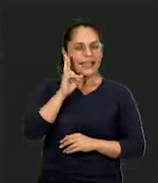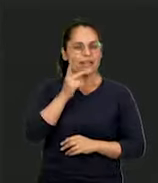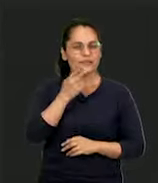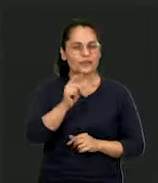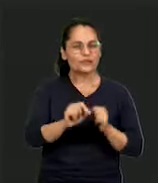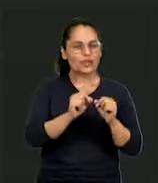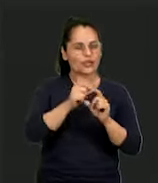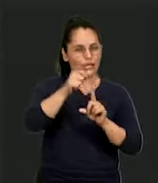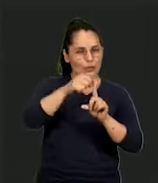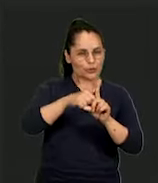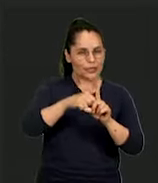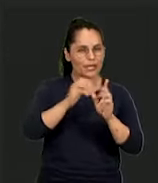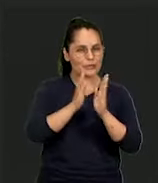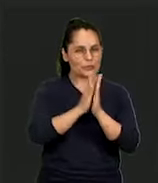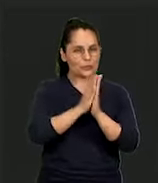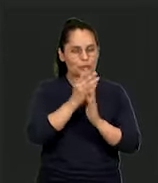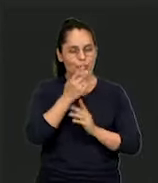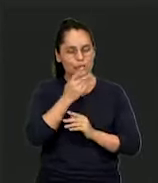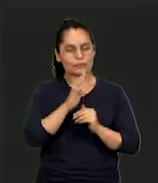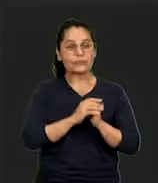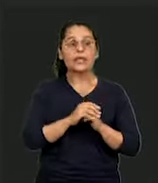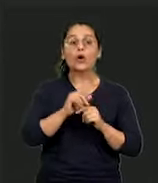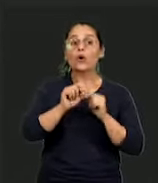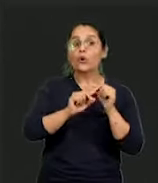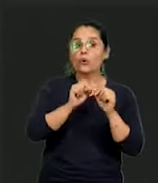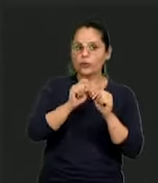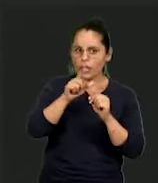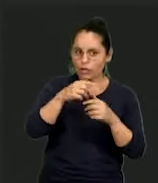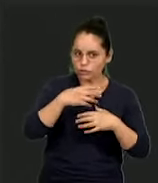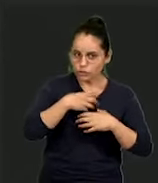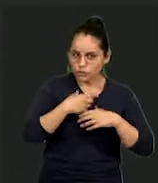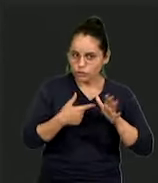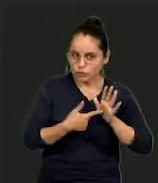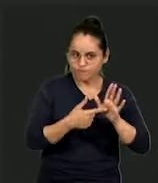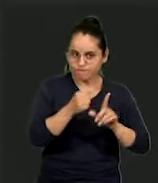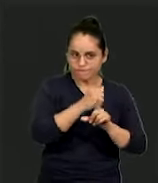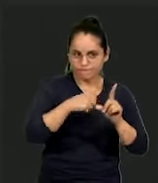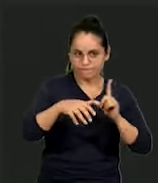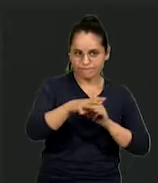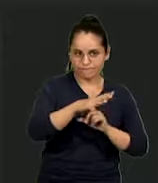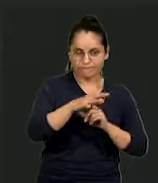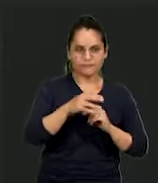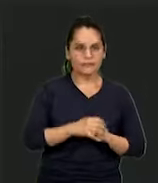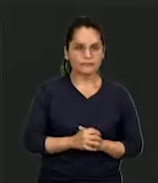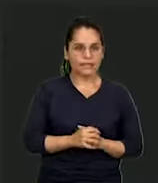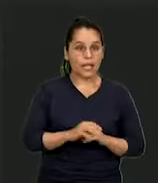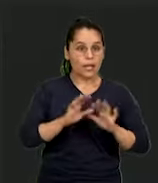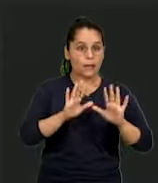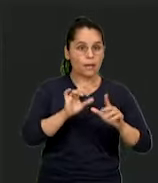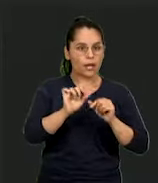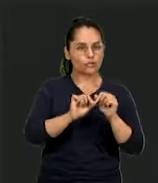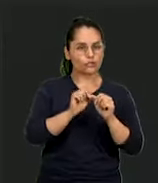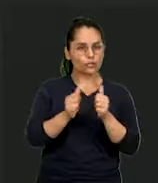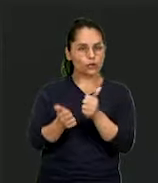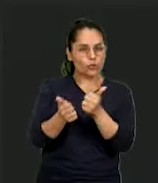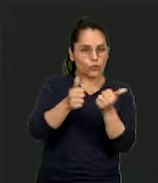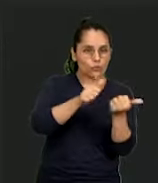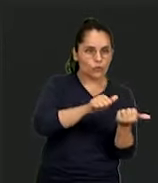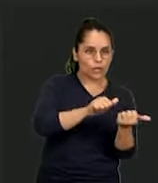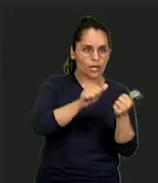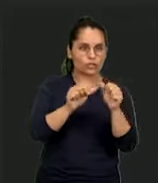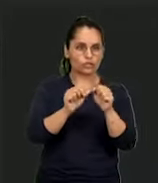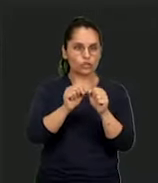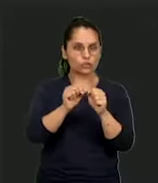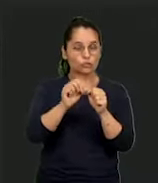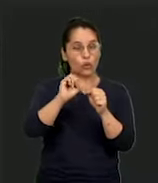do mêsversário? O mêsversário, ele é uma forma de apresentar o filho à sociedade. Mas o batismo cristão,